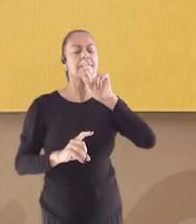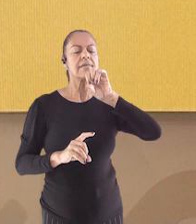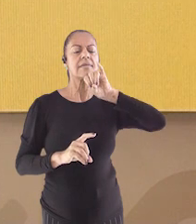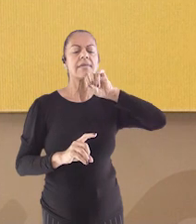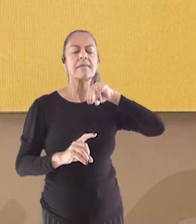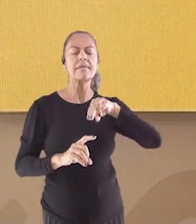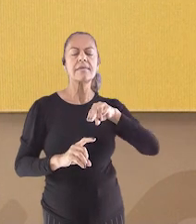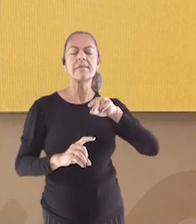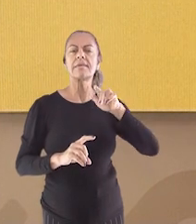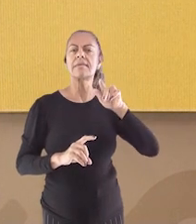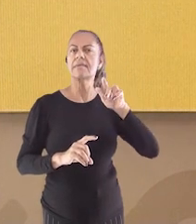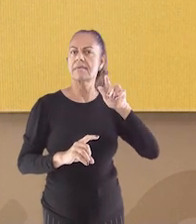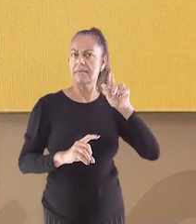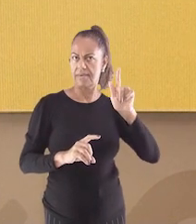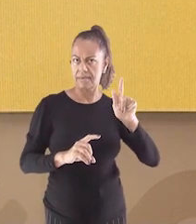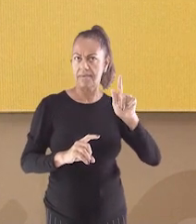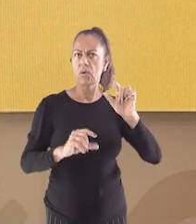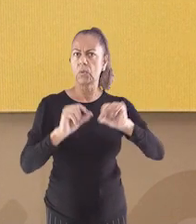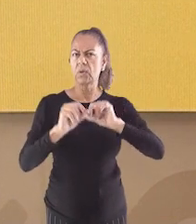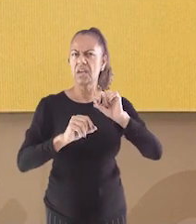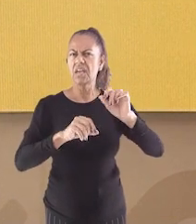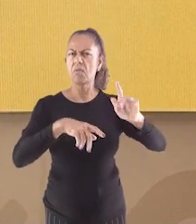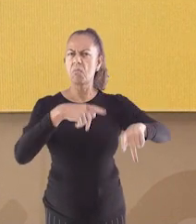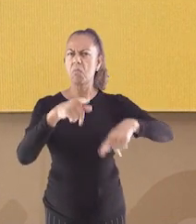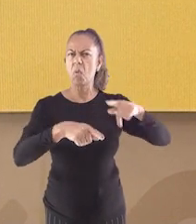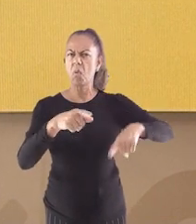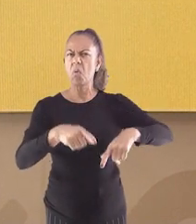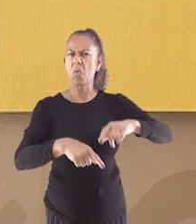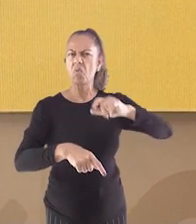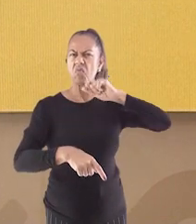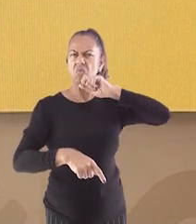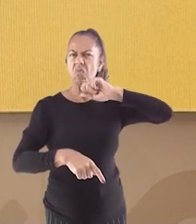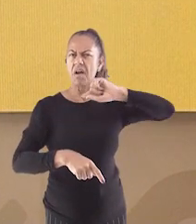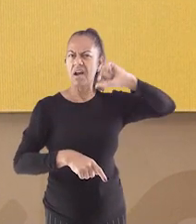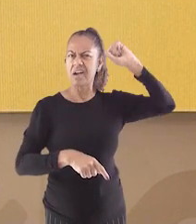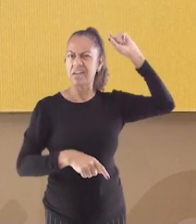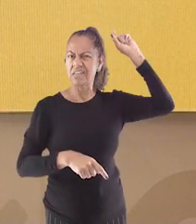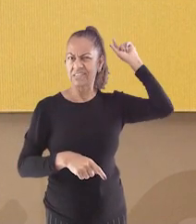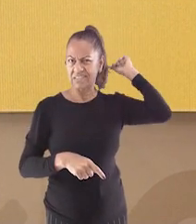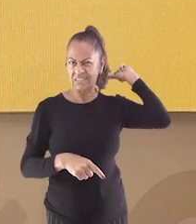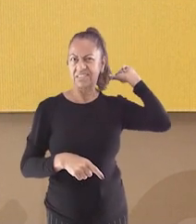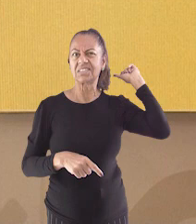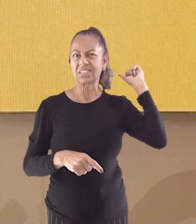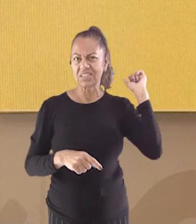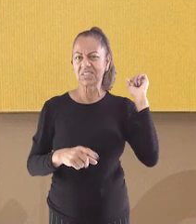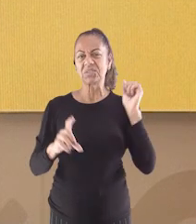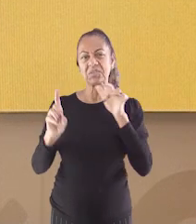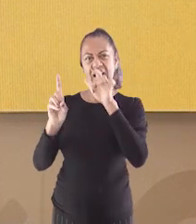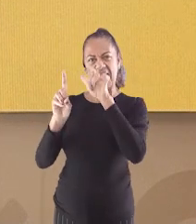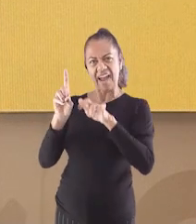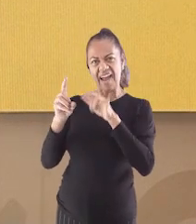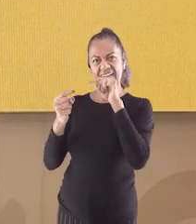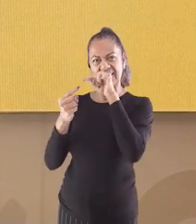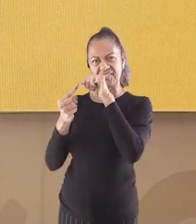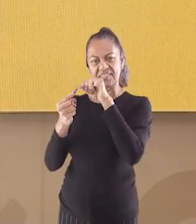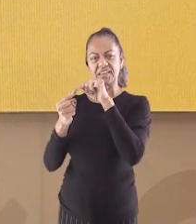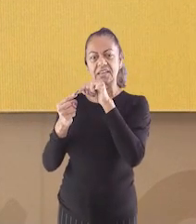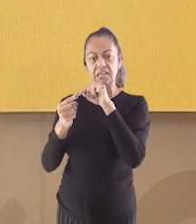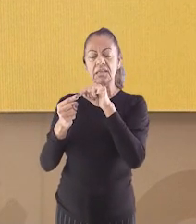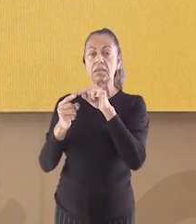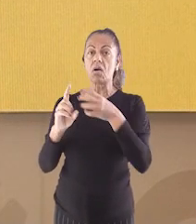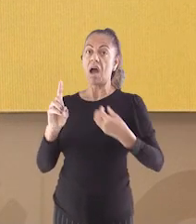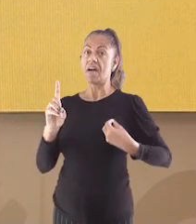viking, que é o nome dado aos antigos habitantes bárbaros que viviam ao norte da Europa, na região que atualmente é a